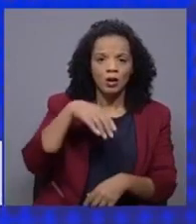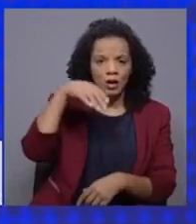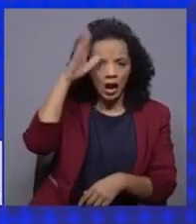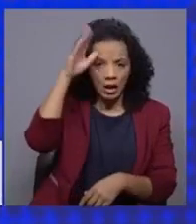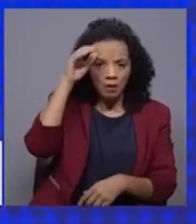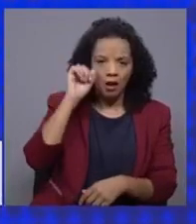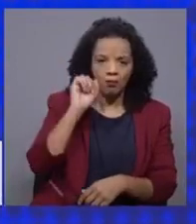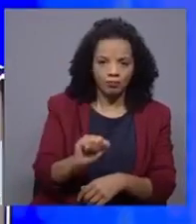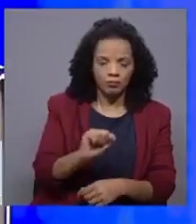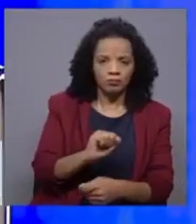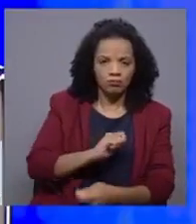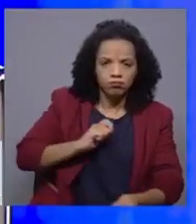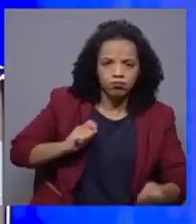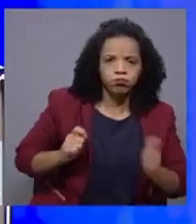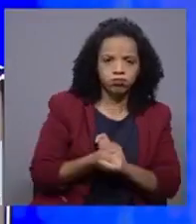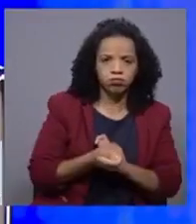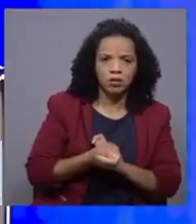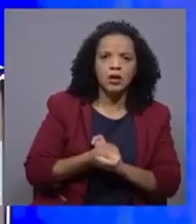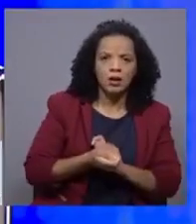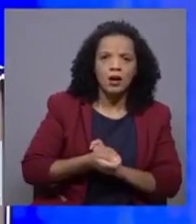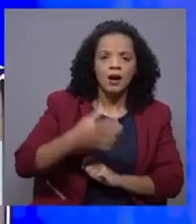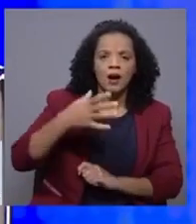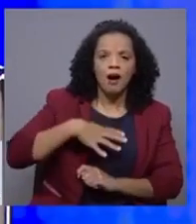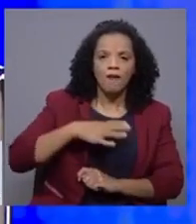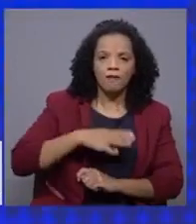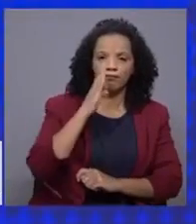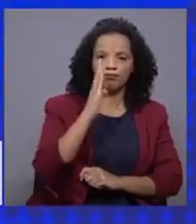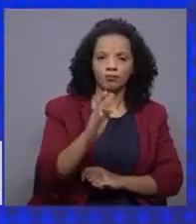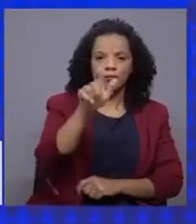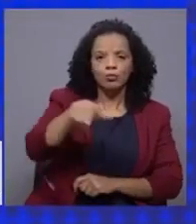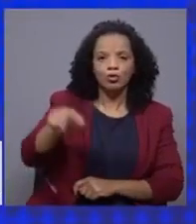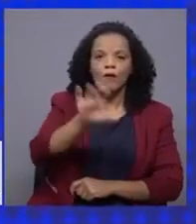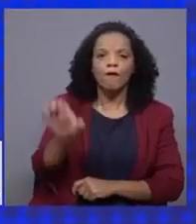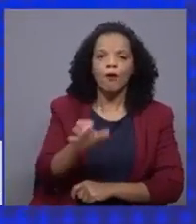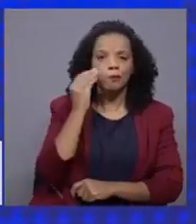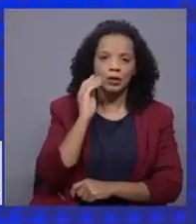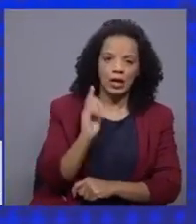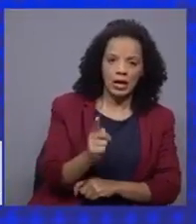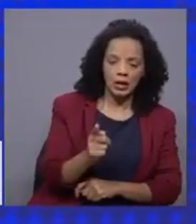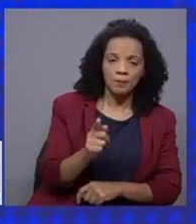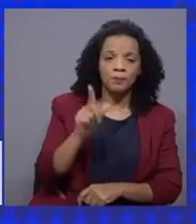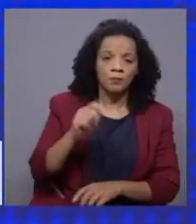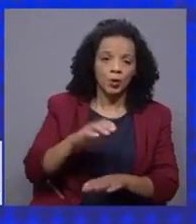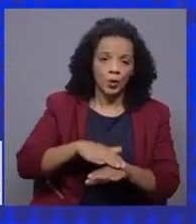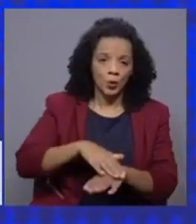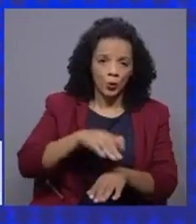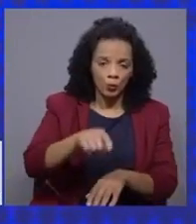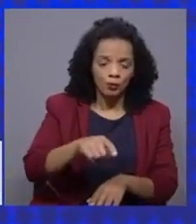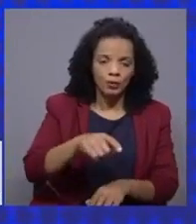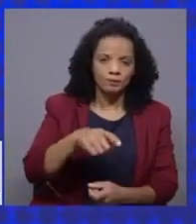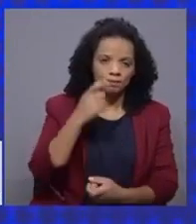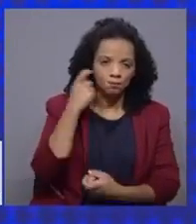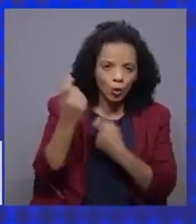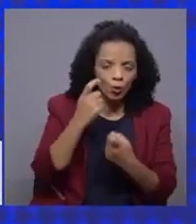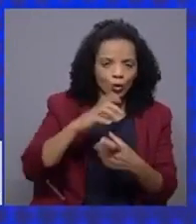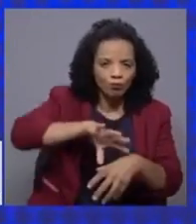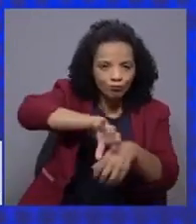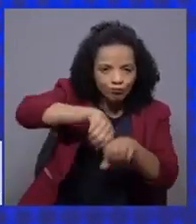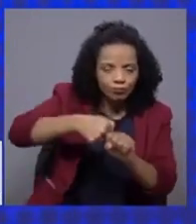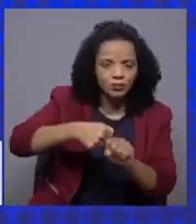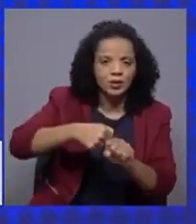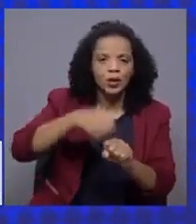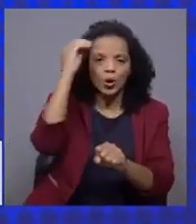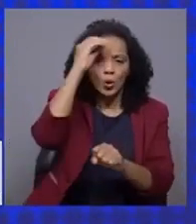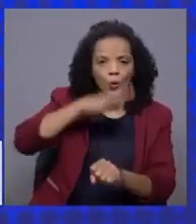radical que quer impor de forma ditatorial o seu modo de vida às pessoas e desse mesmo princípio procura destruir o mundo